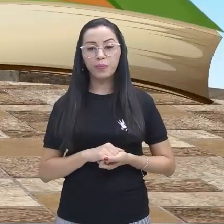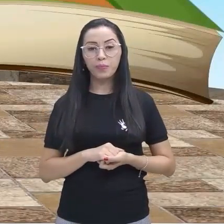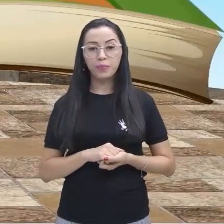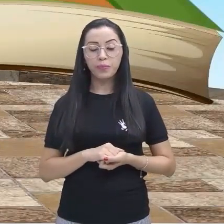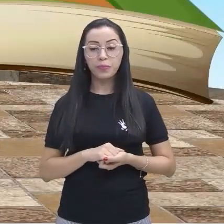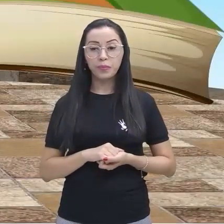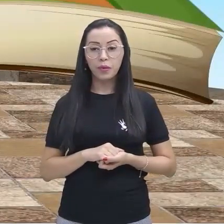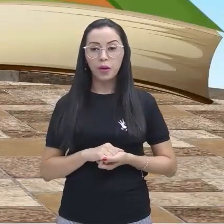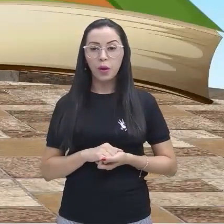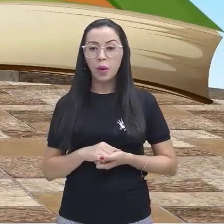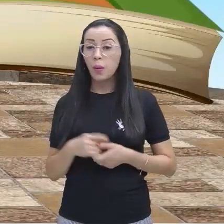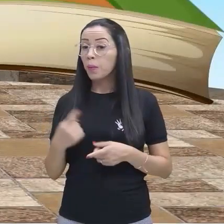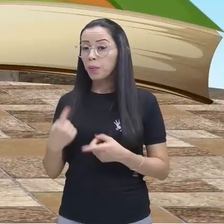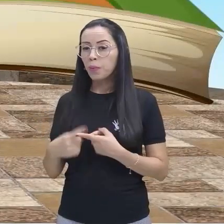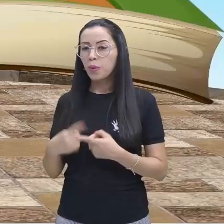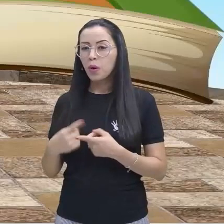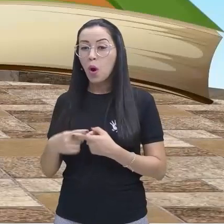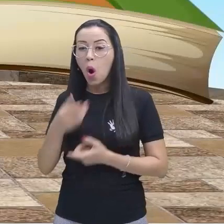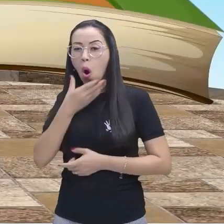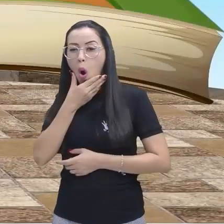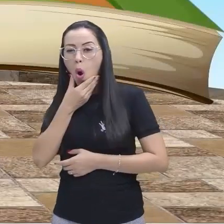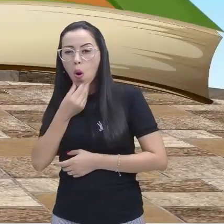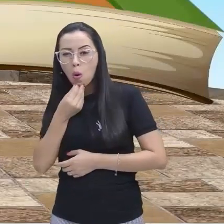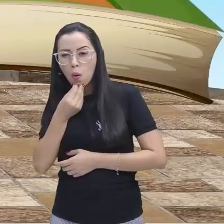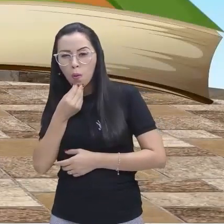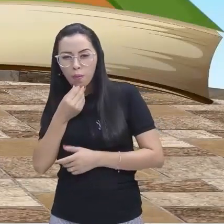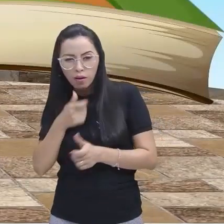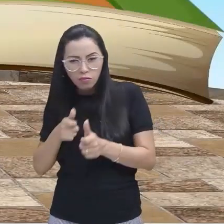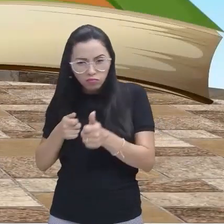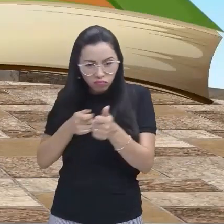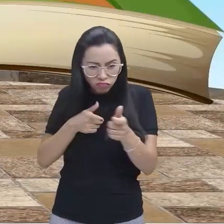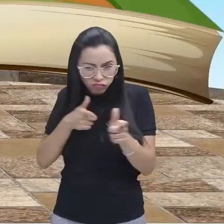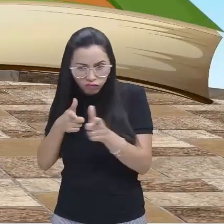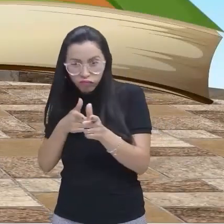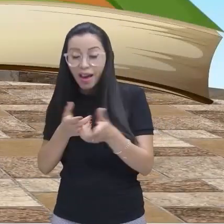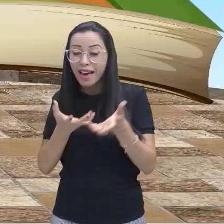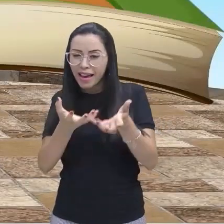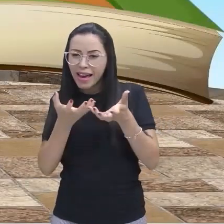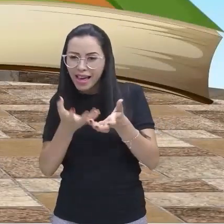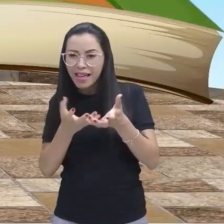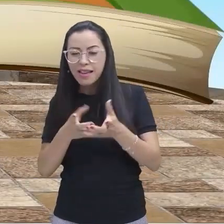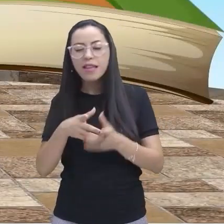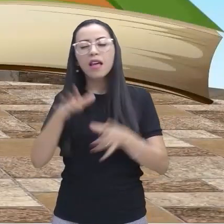Como os caçadores o queriam oferecer vivo ao rei,